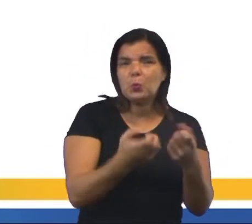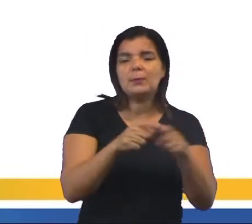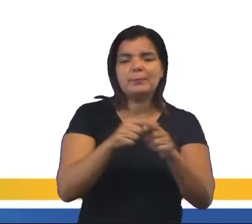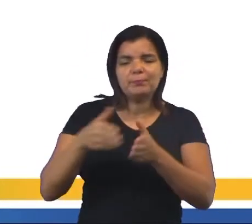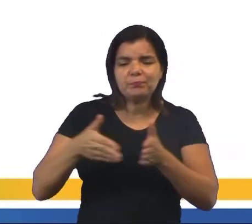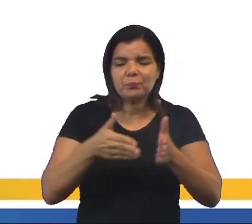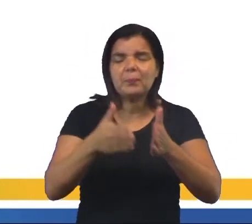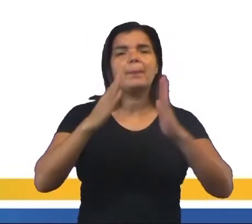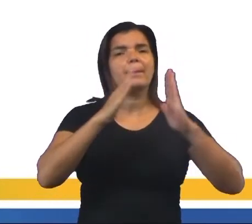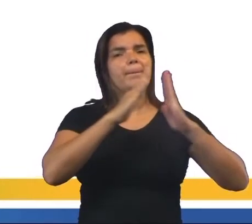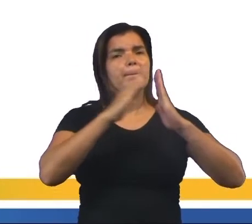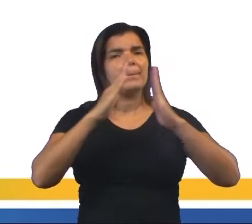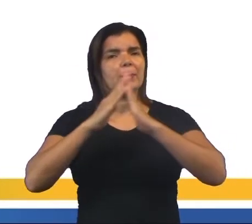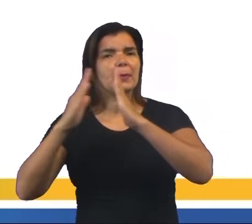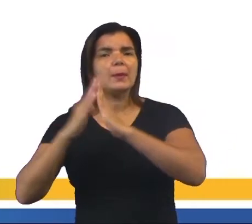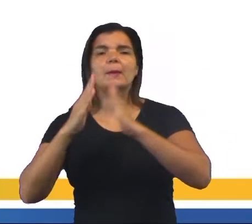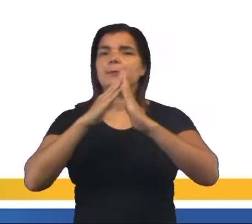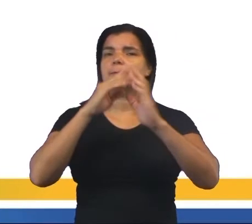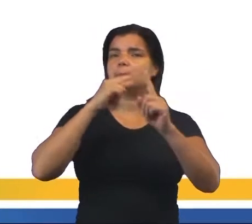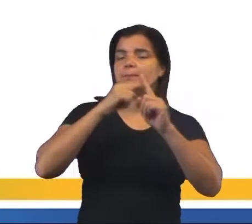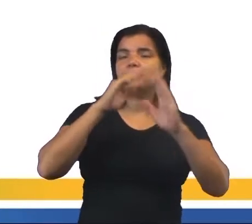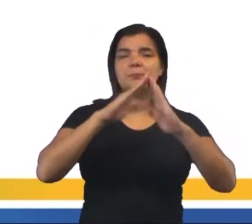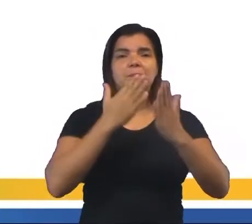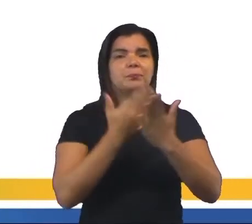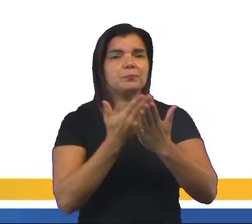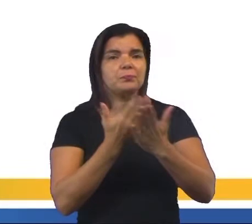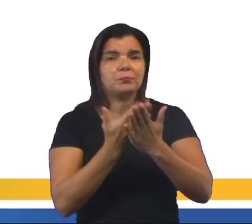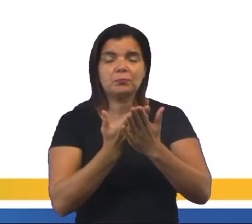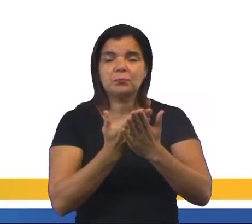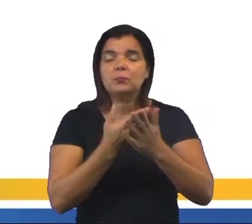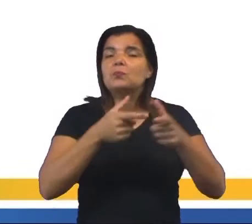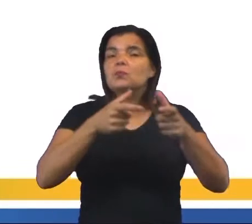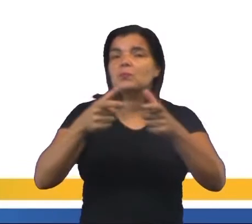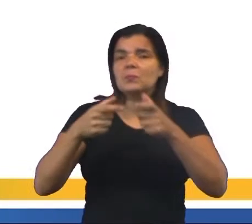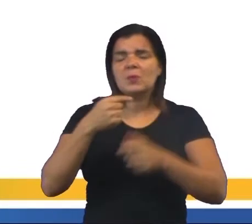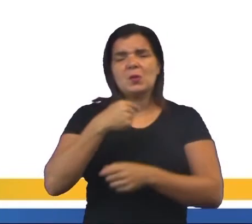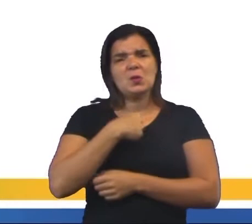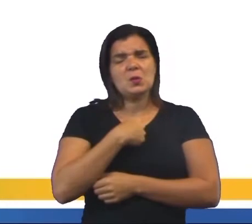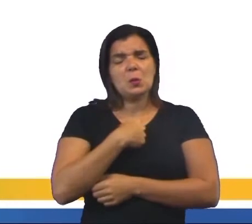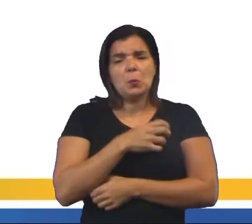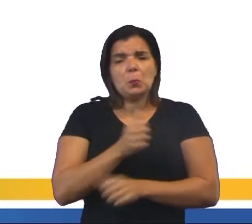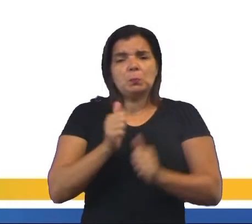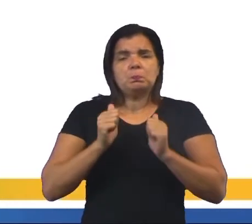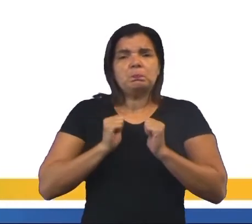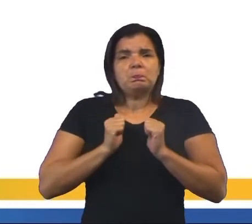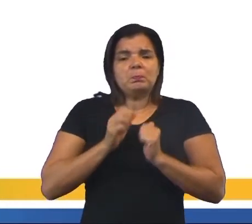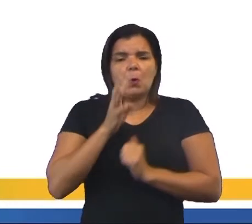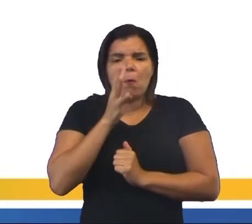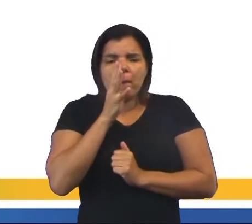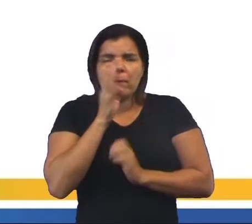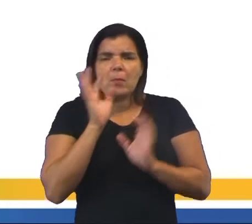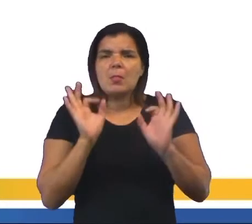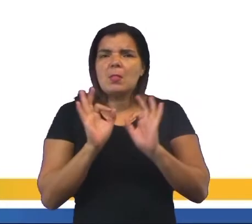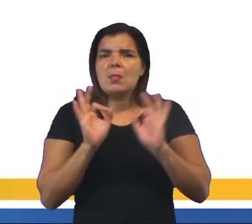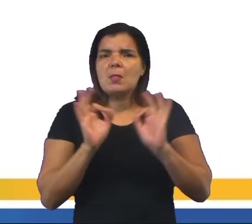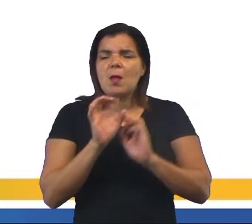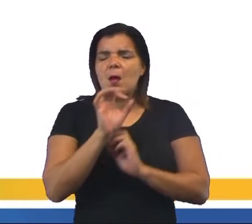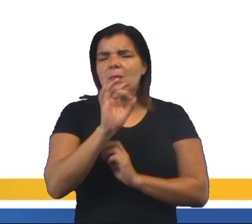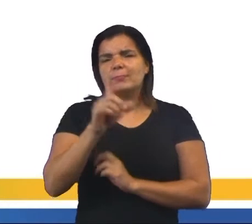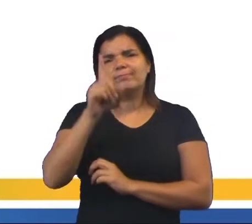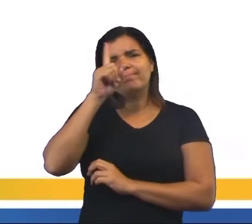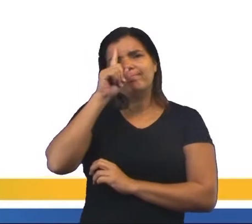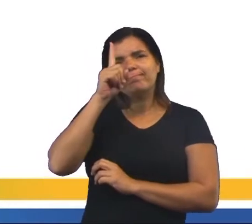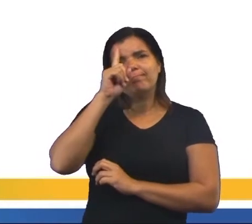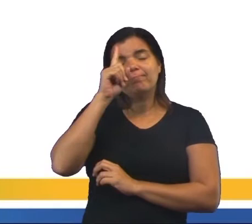ruas, casas, igrejas, escolas, pastos, e eu, impotente, assisti a tudo, dando a cada